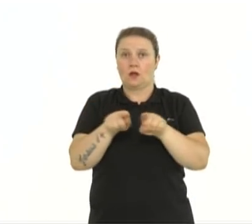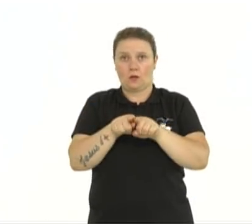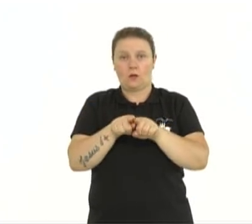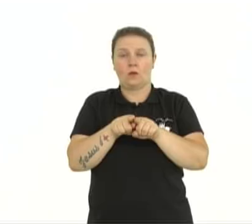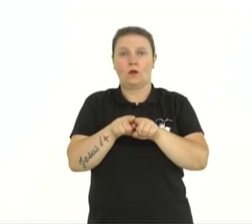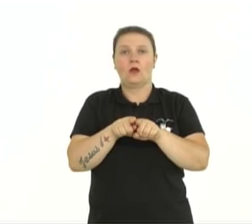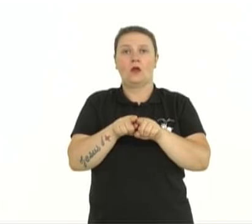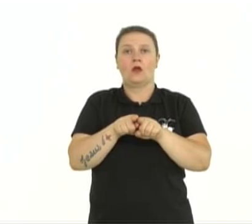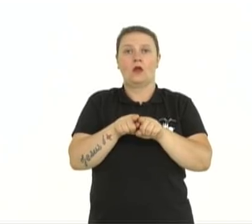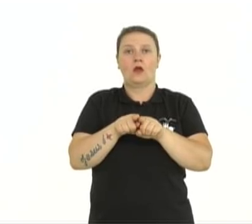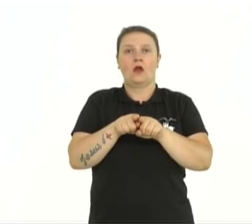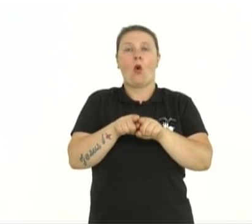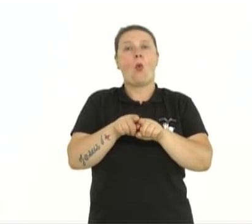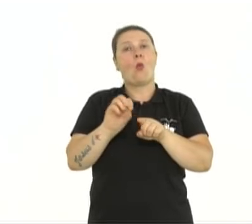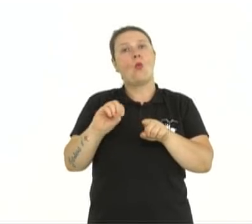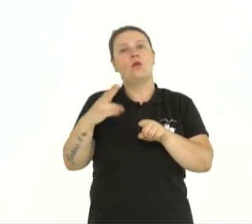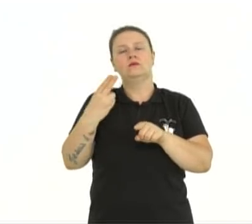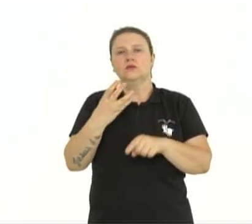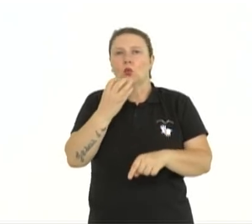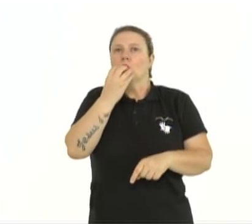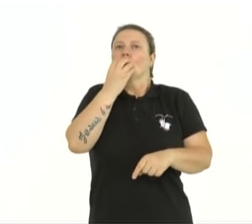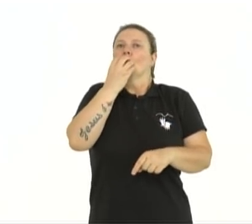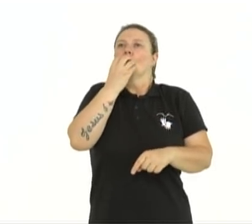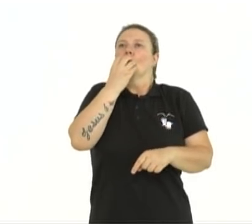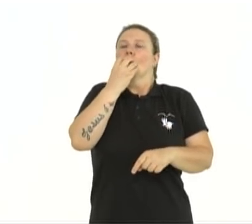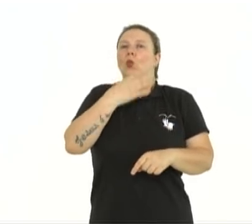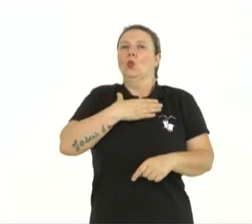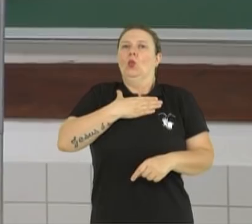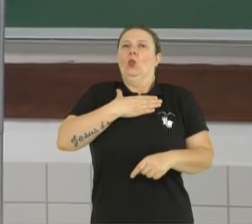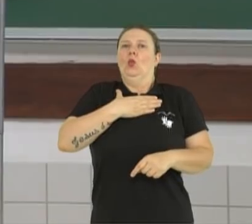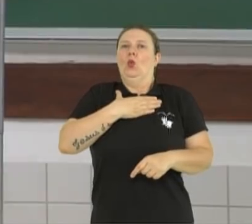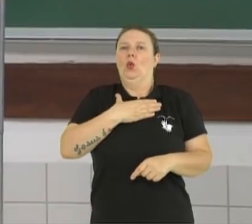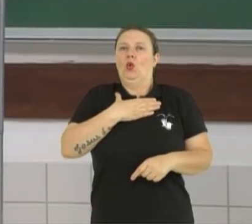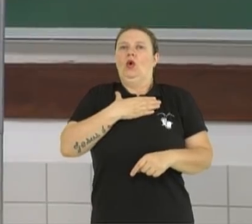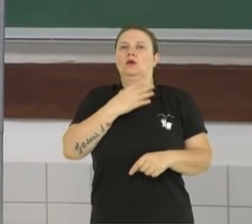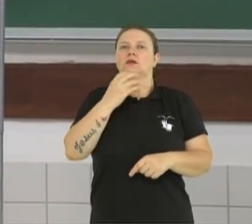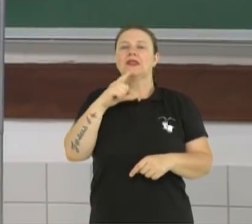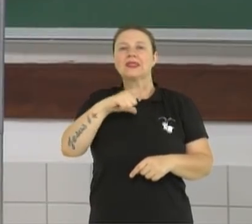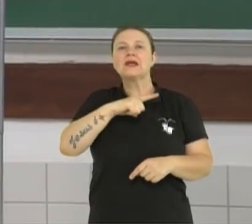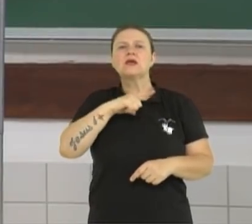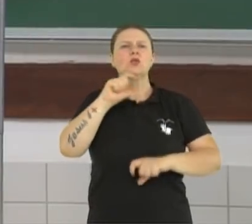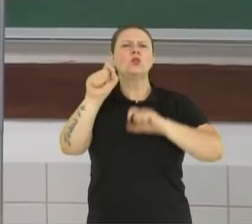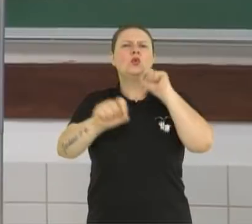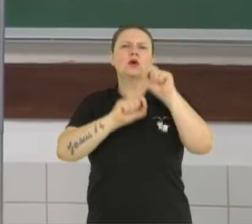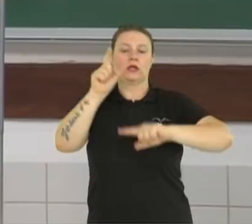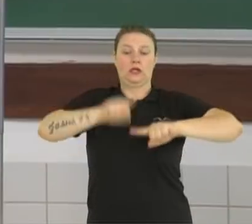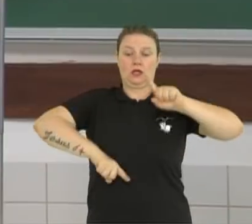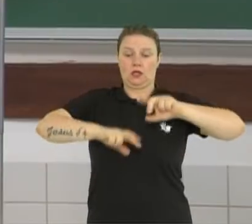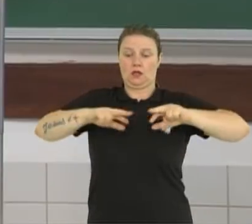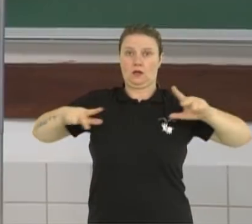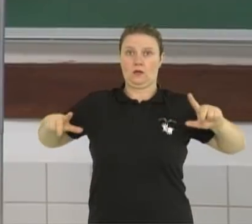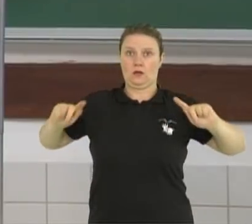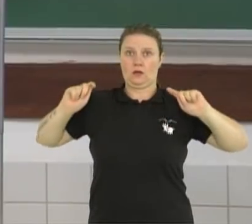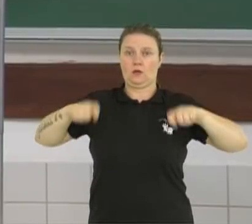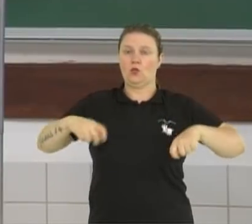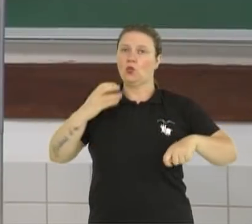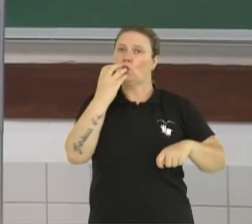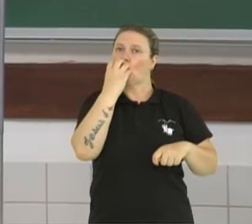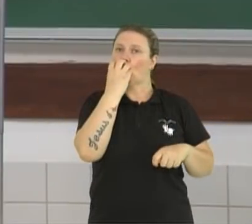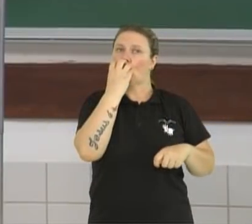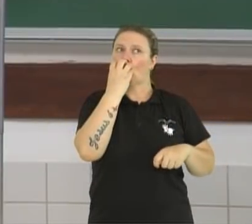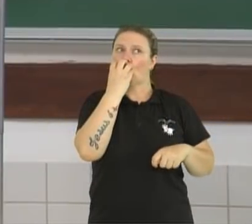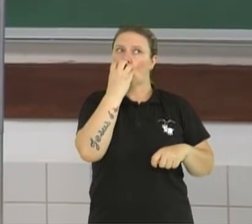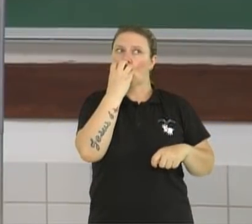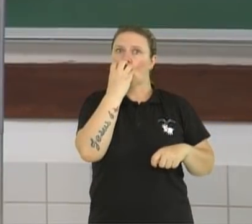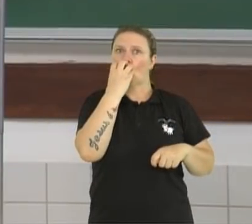semidependente, ou segurando a respiração. Então, esse aparato de respiração, ele pode ser, por exemplo, o snorkel, que é o